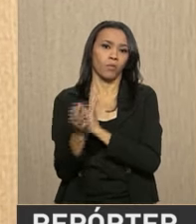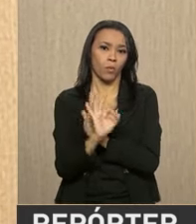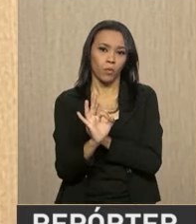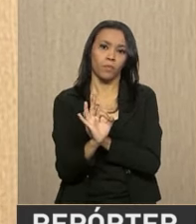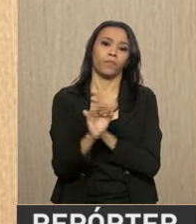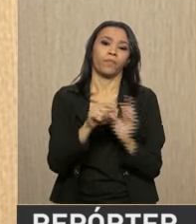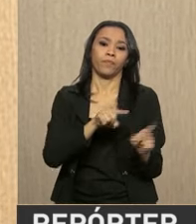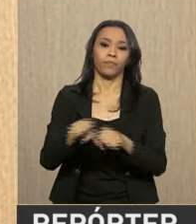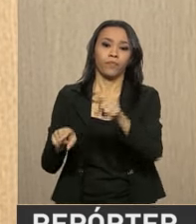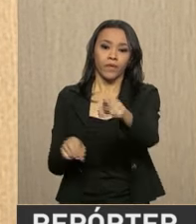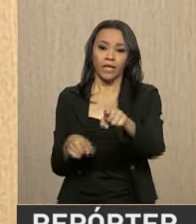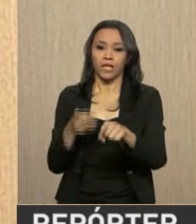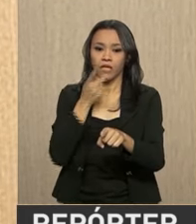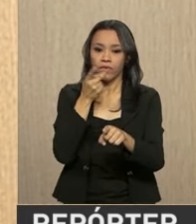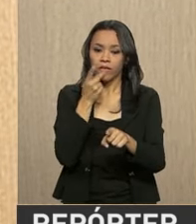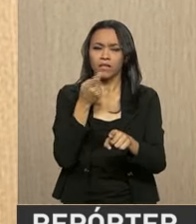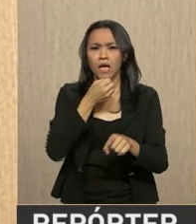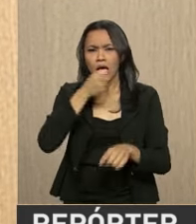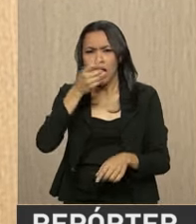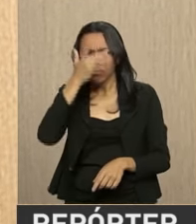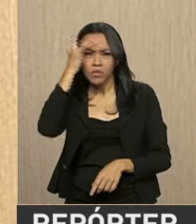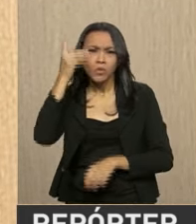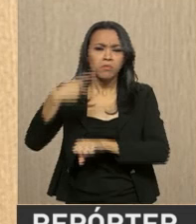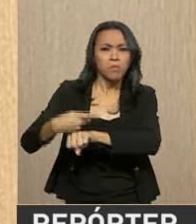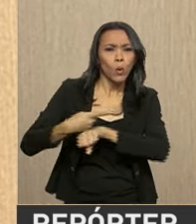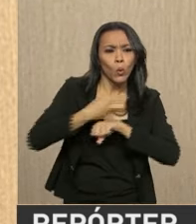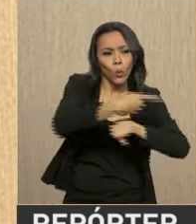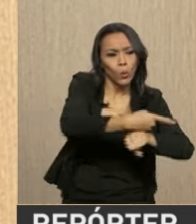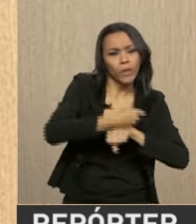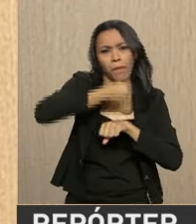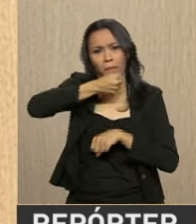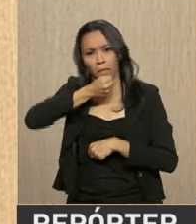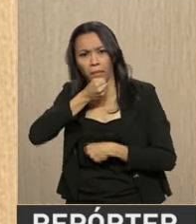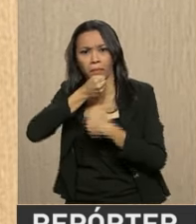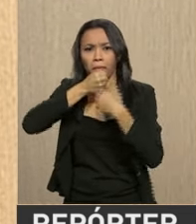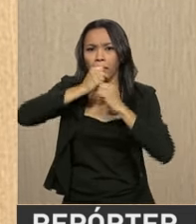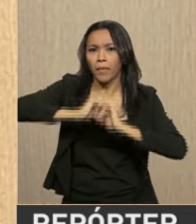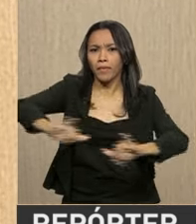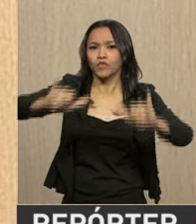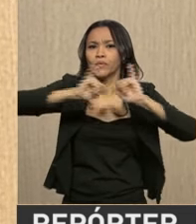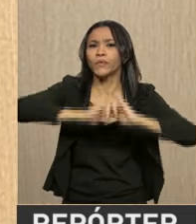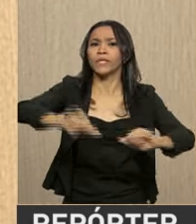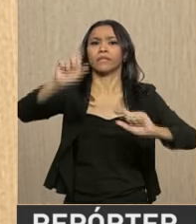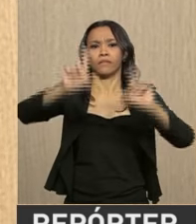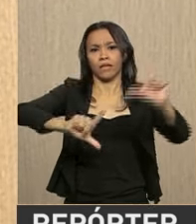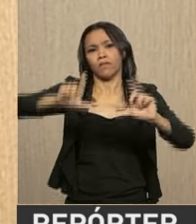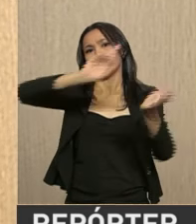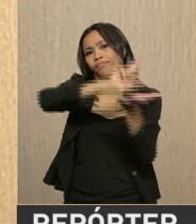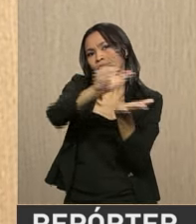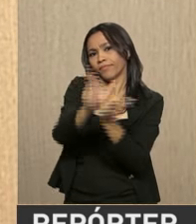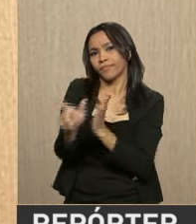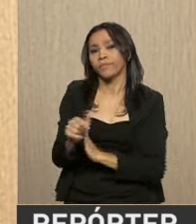procurado, a partir das entrevistas que eu tenho concedido, via os meios de comunicação,